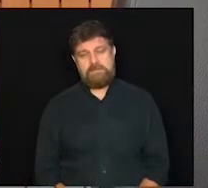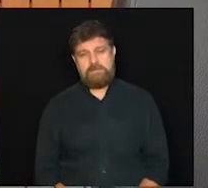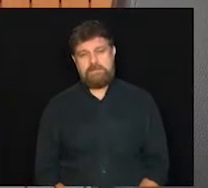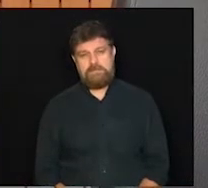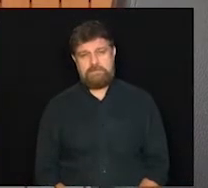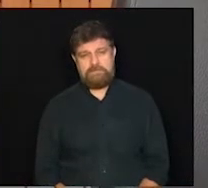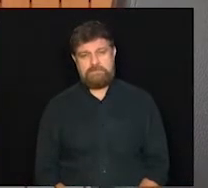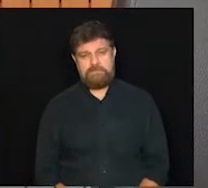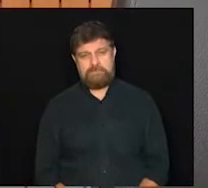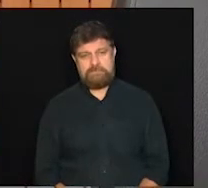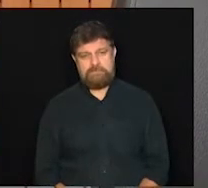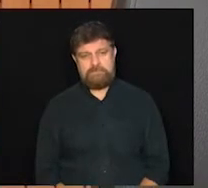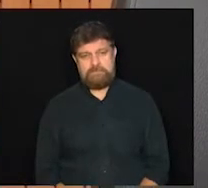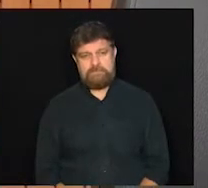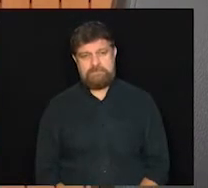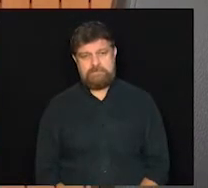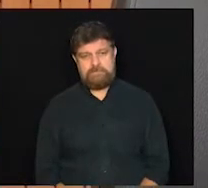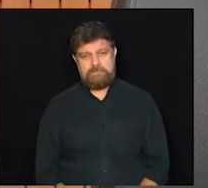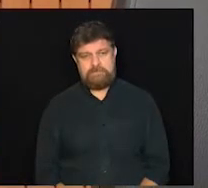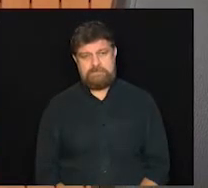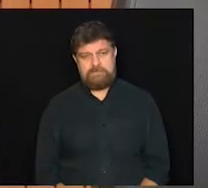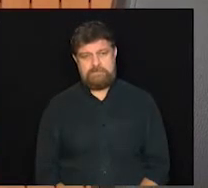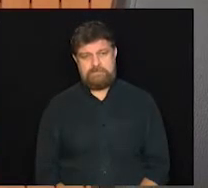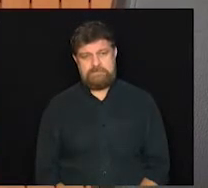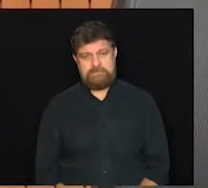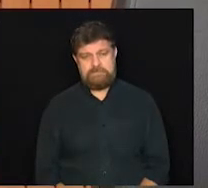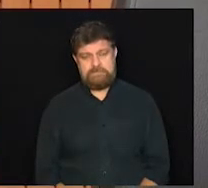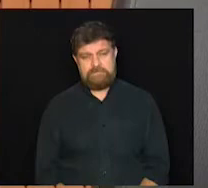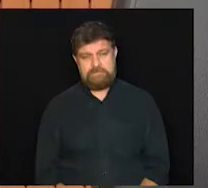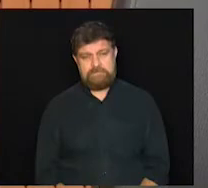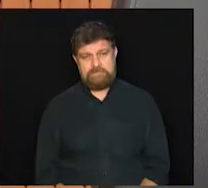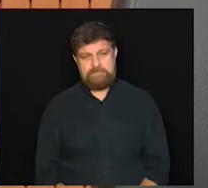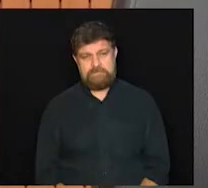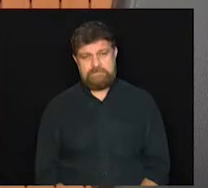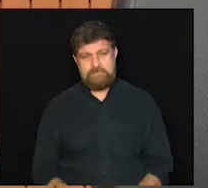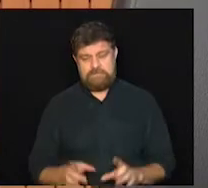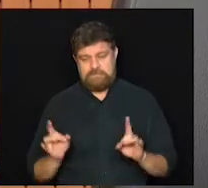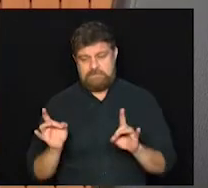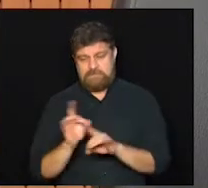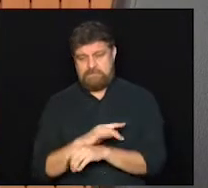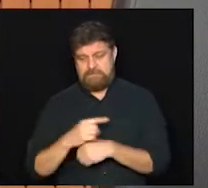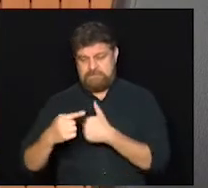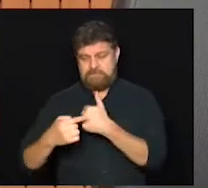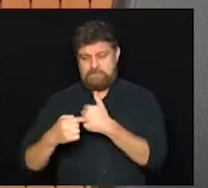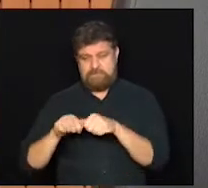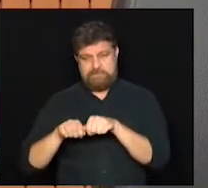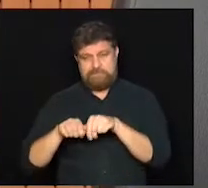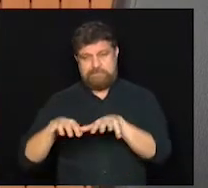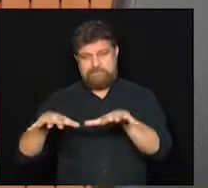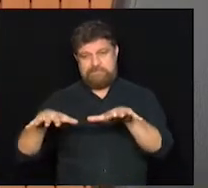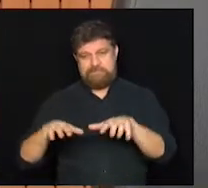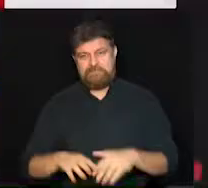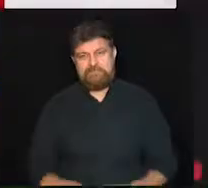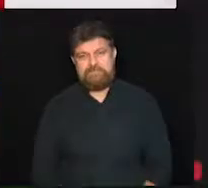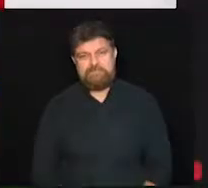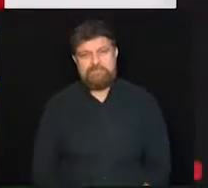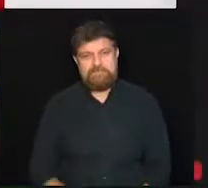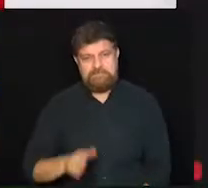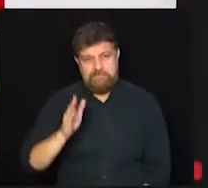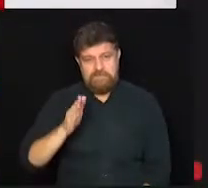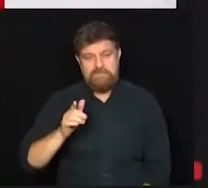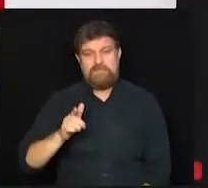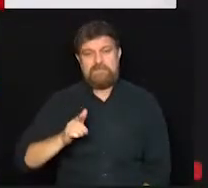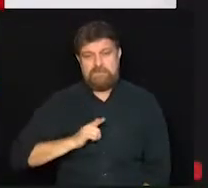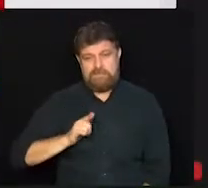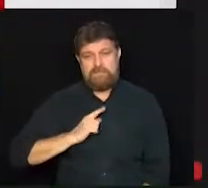Acho que agora vai dar certo. Pronto, agora é só entrar no compartilhar. Isso. Ok, já está aparecendo